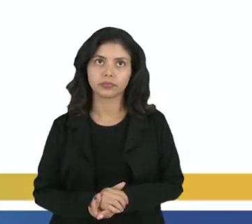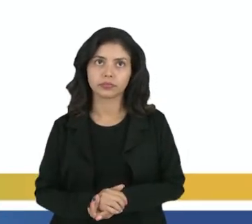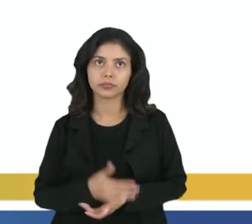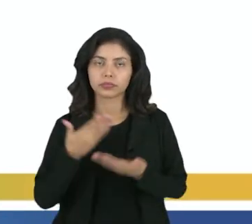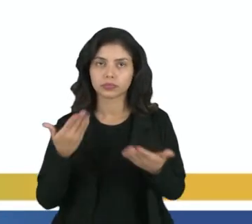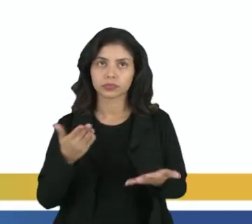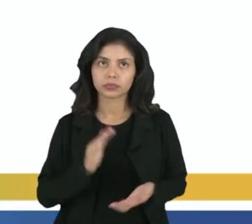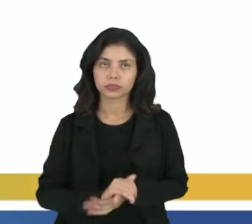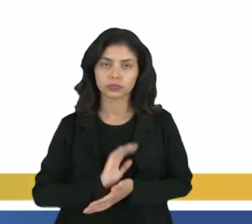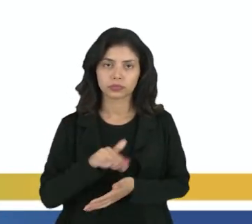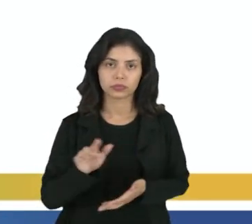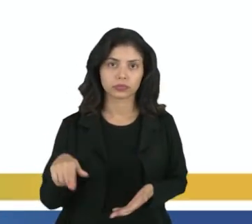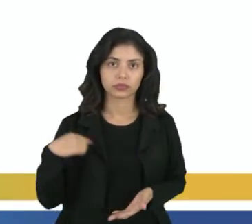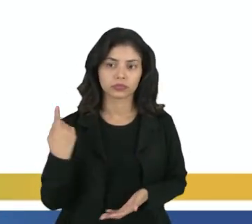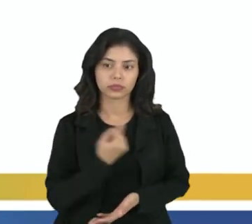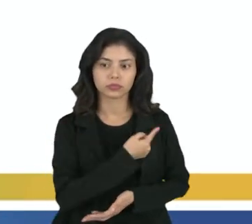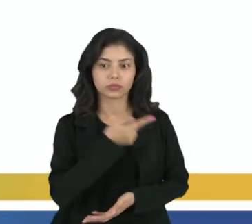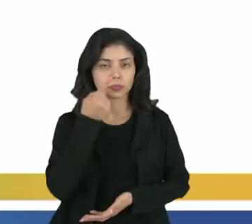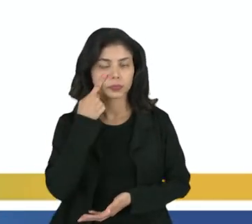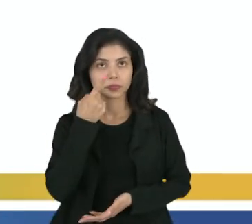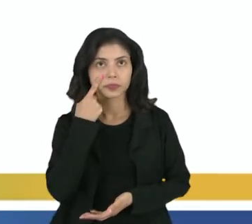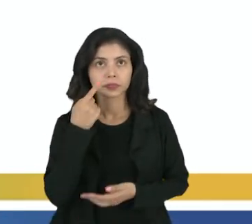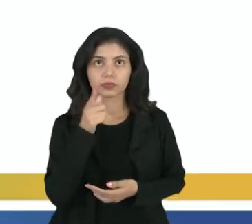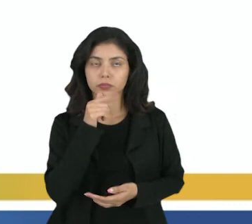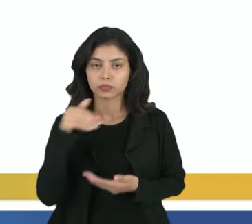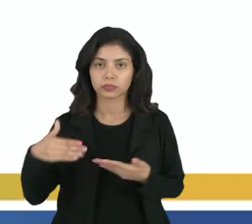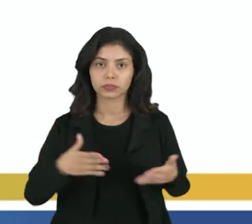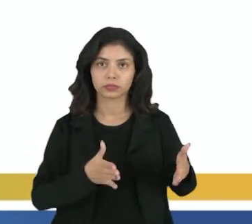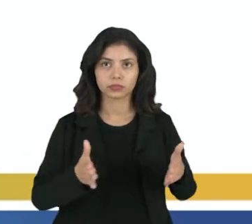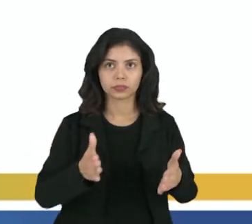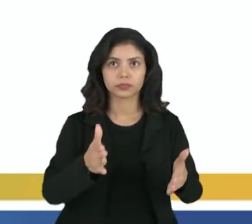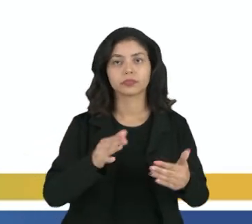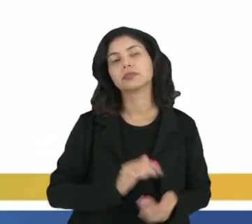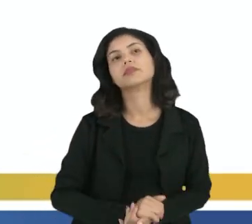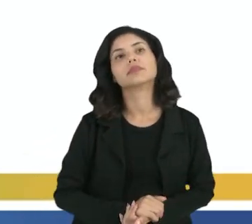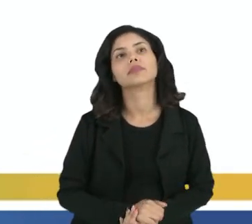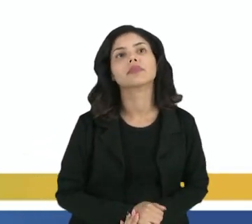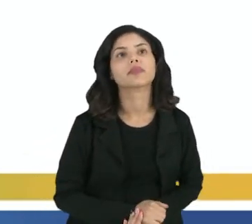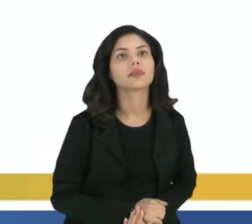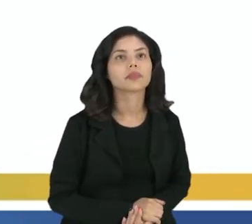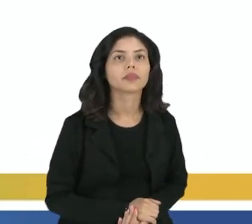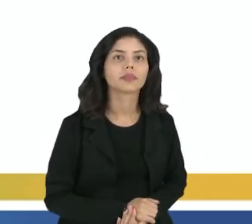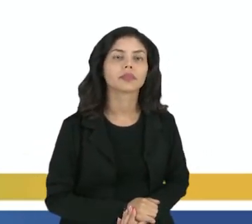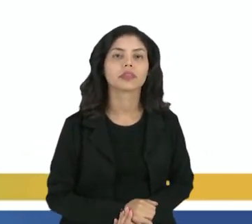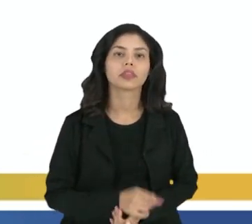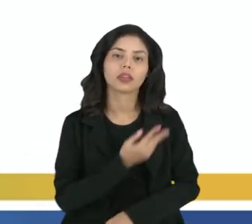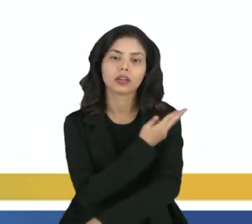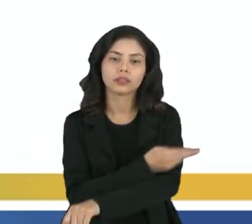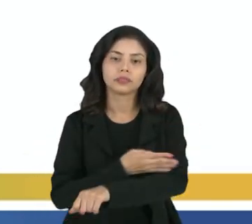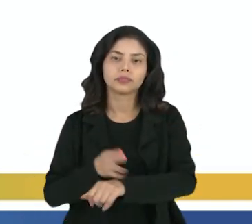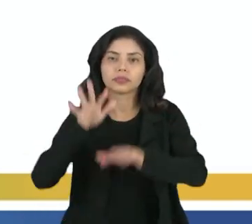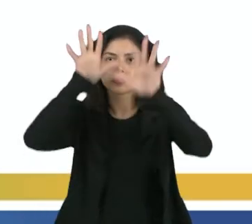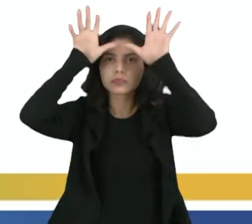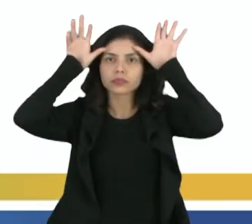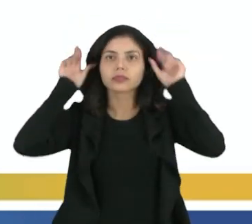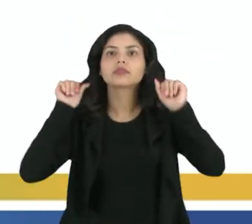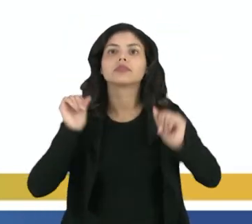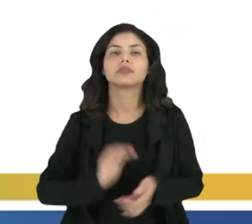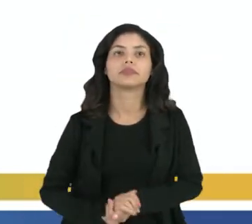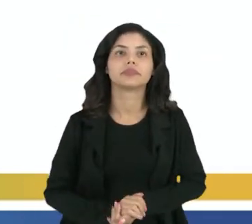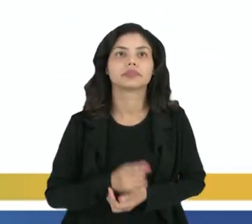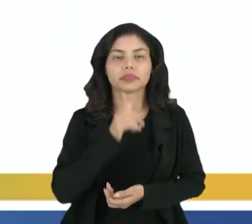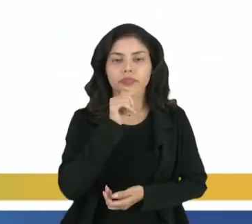né? Então, quando a gente observa para o nosso rio aqui, né? Falando do nosso Rio Branco, no Acre, nosso Rio